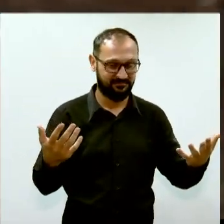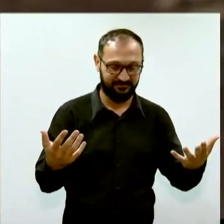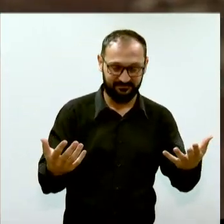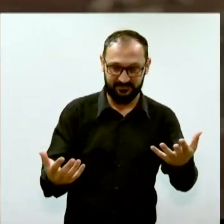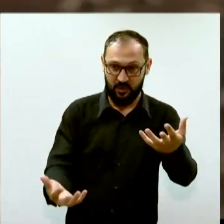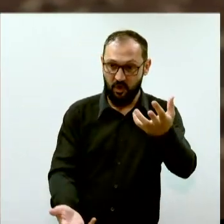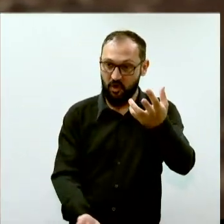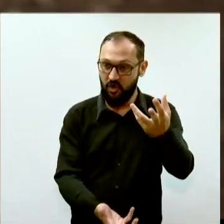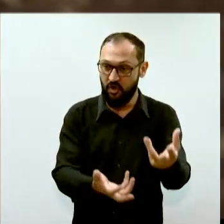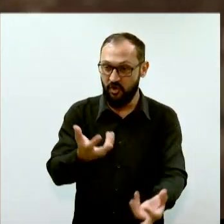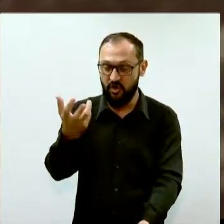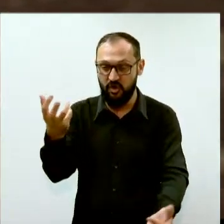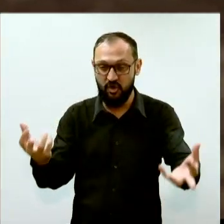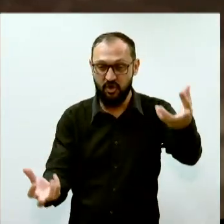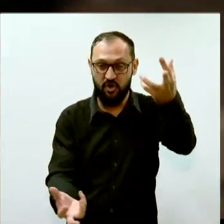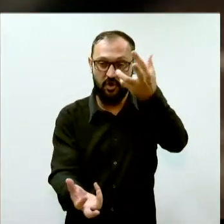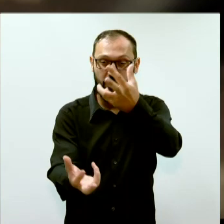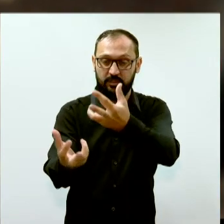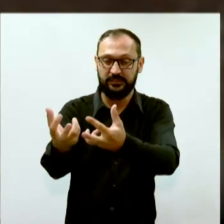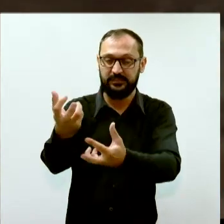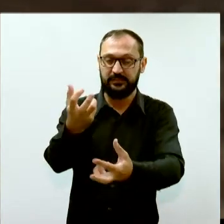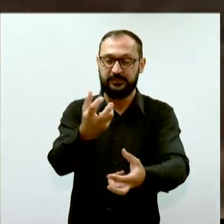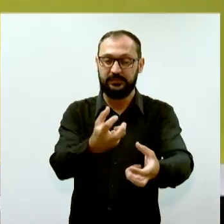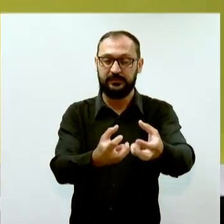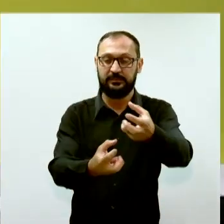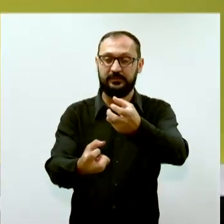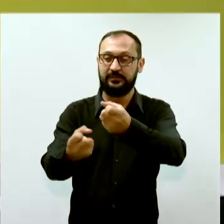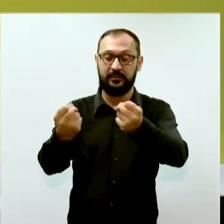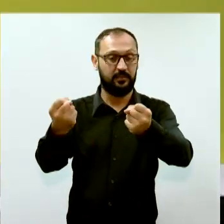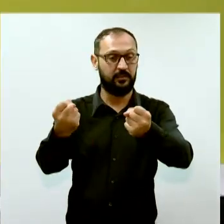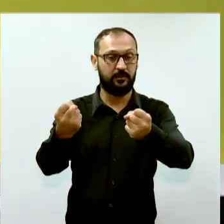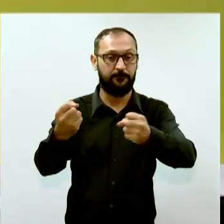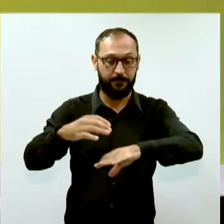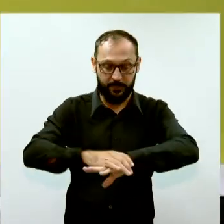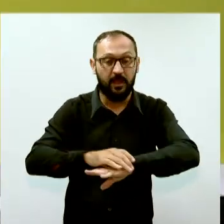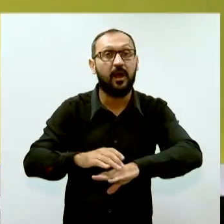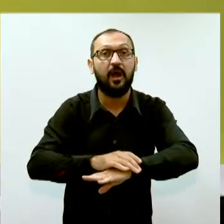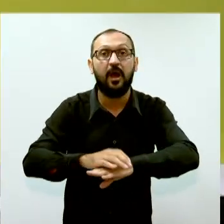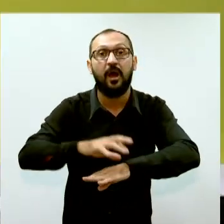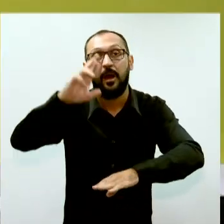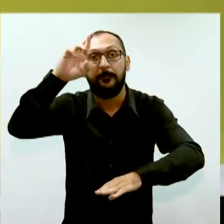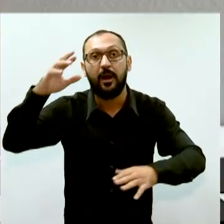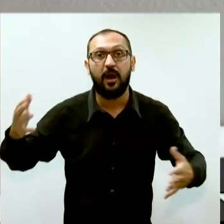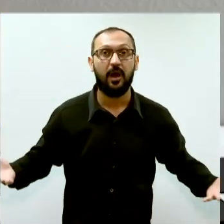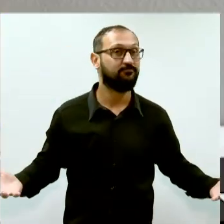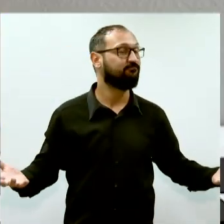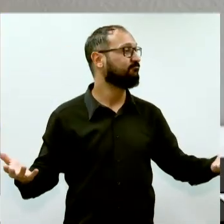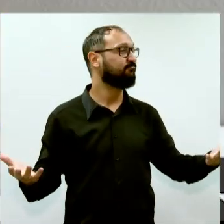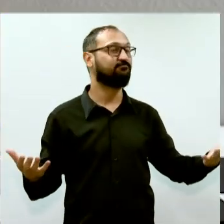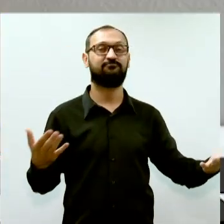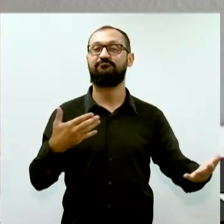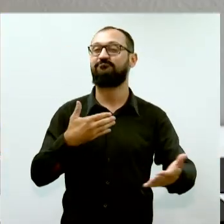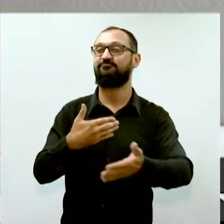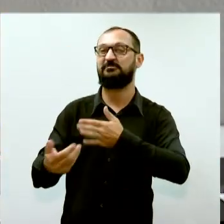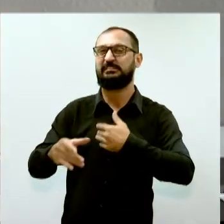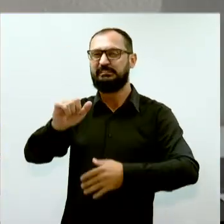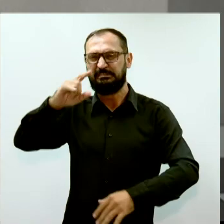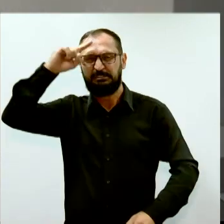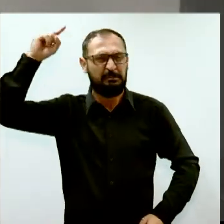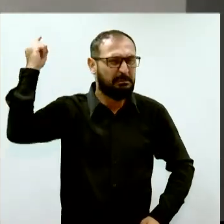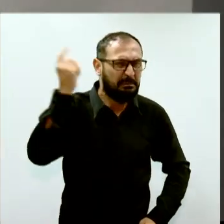o inferno esfrie o dono do sapato, nem por